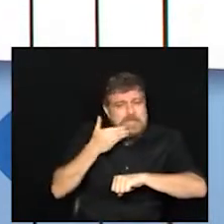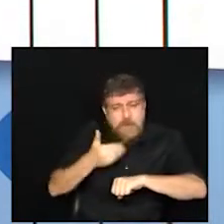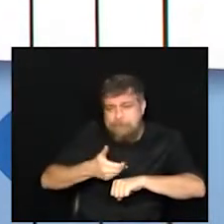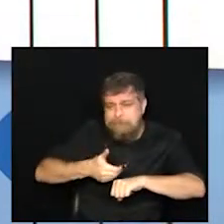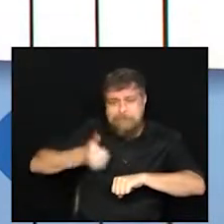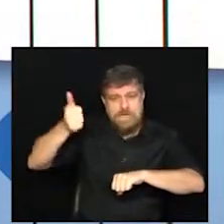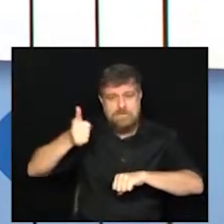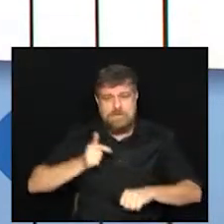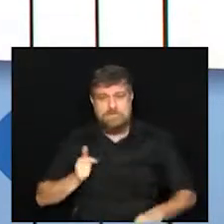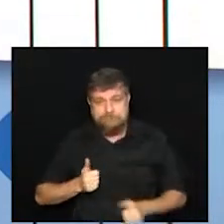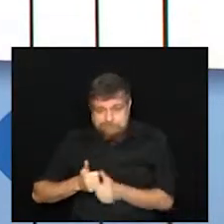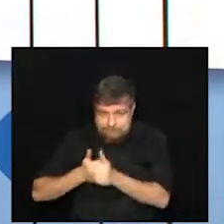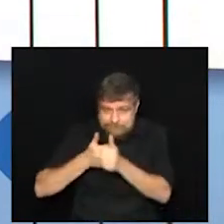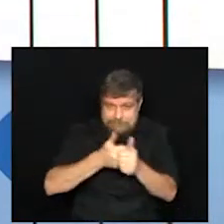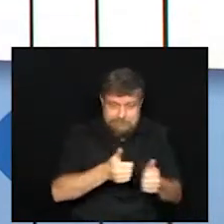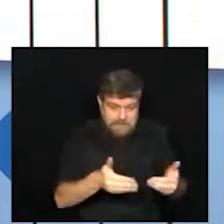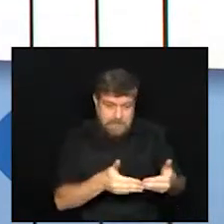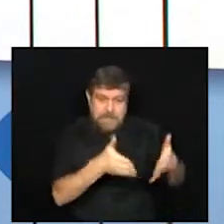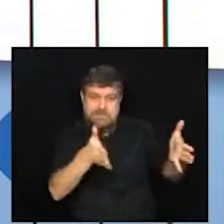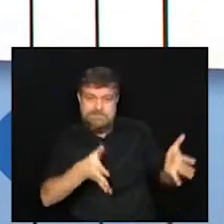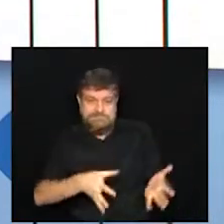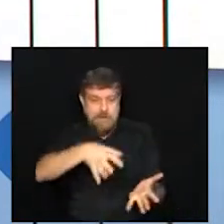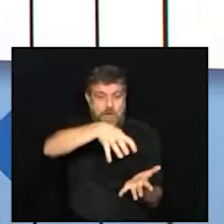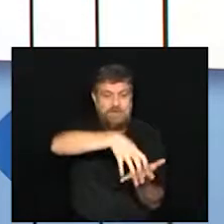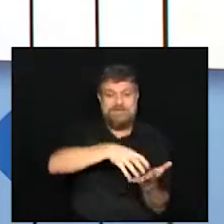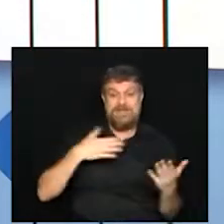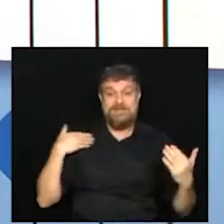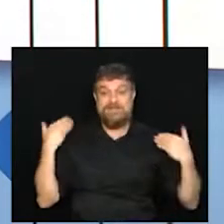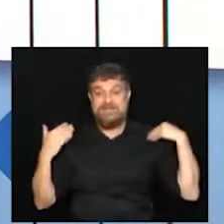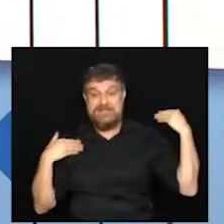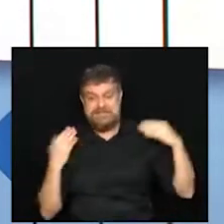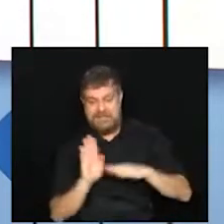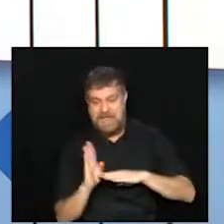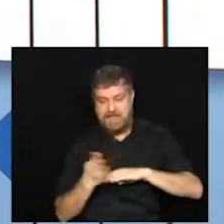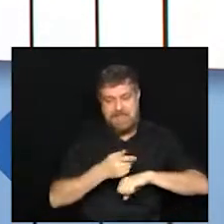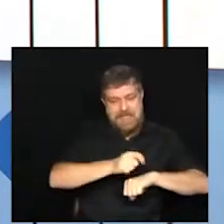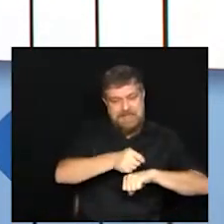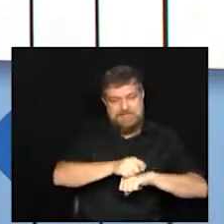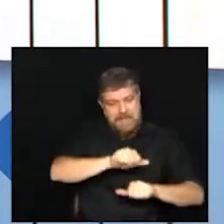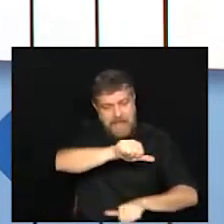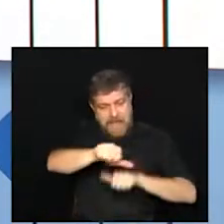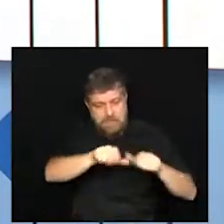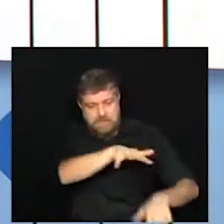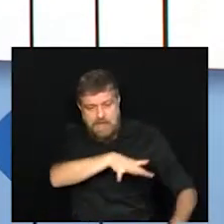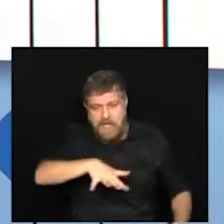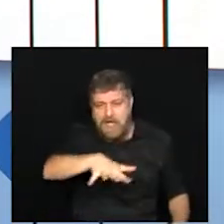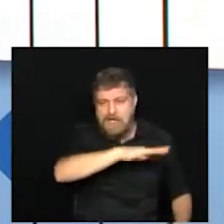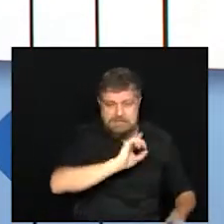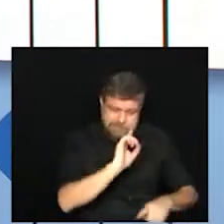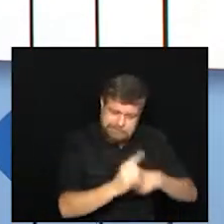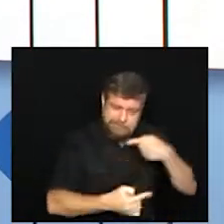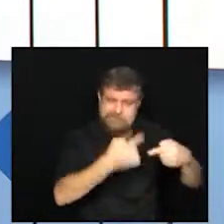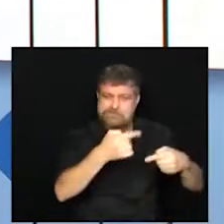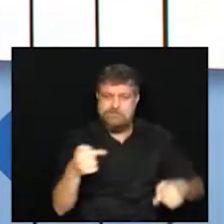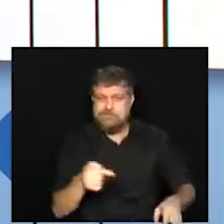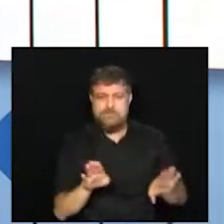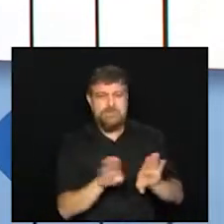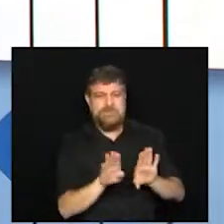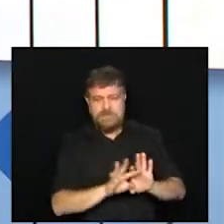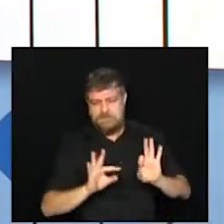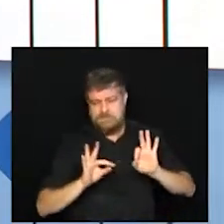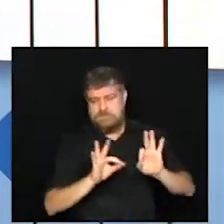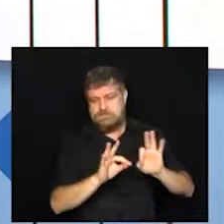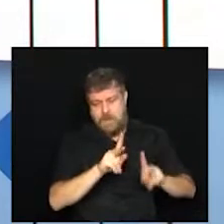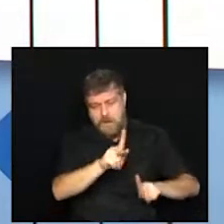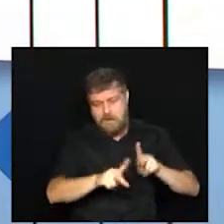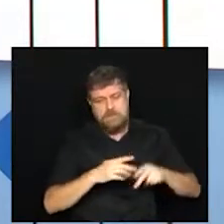Pedro, acompanhou a inauguração do Centro de Lazer do bairro, que transformou o cenário da religião e também a realidade